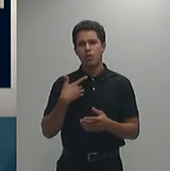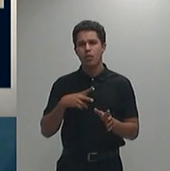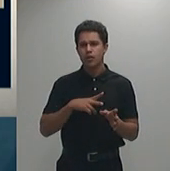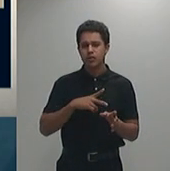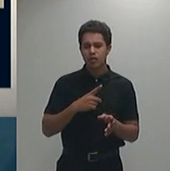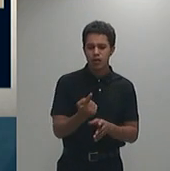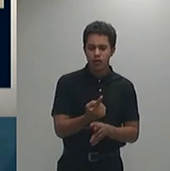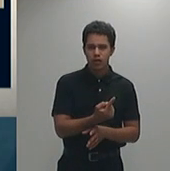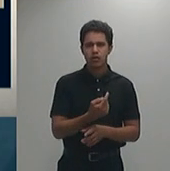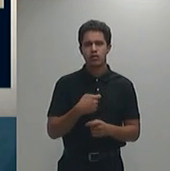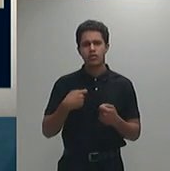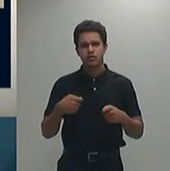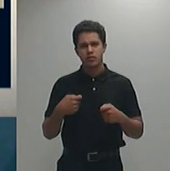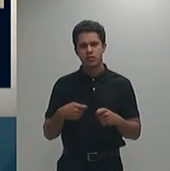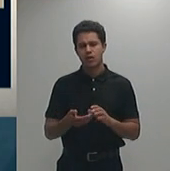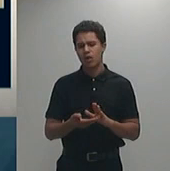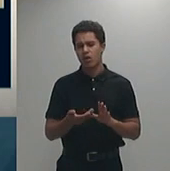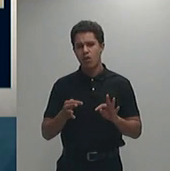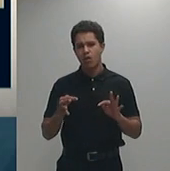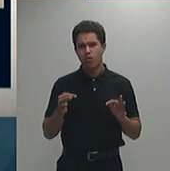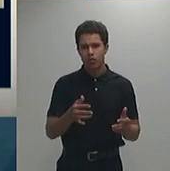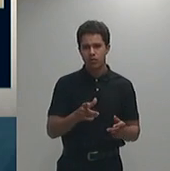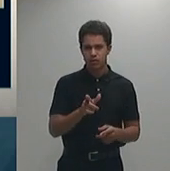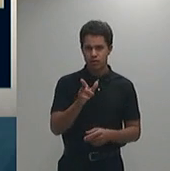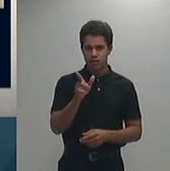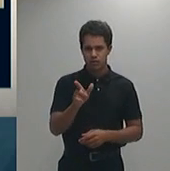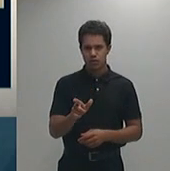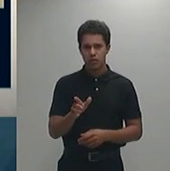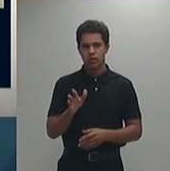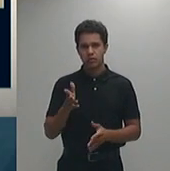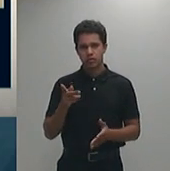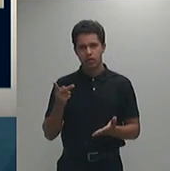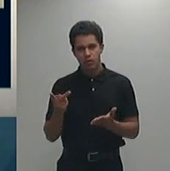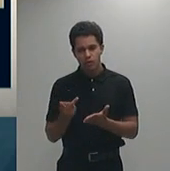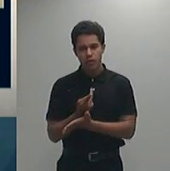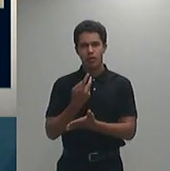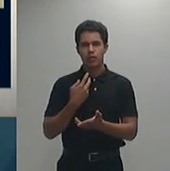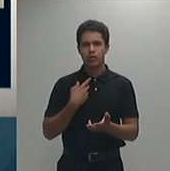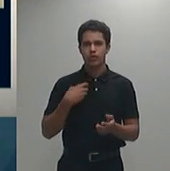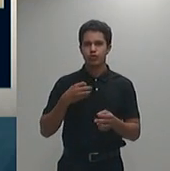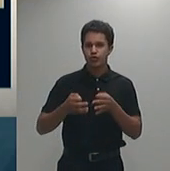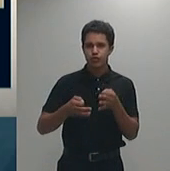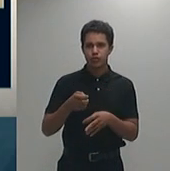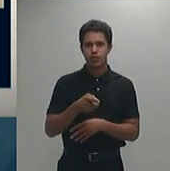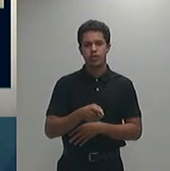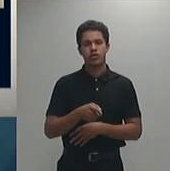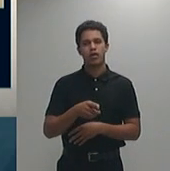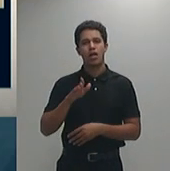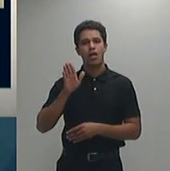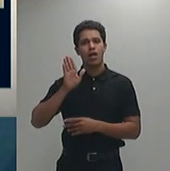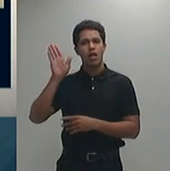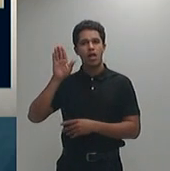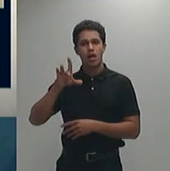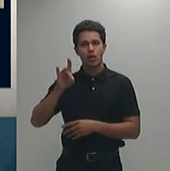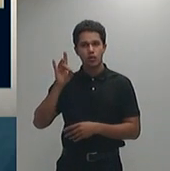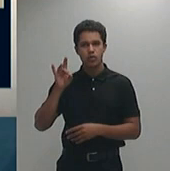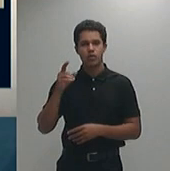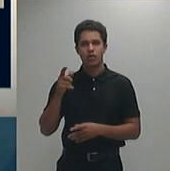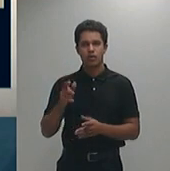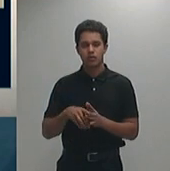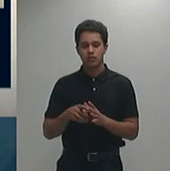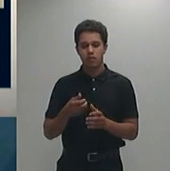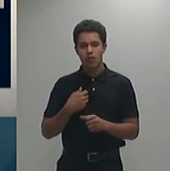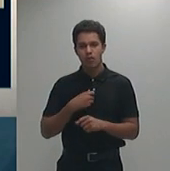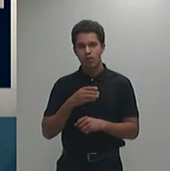necessidade de as partes sobre as quais recairão os efeitos da coisa julgada material elegeram aqui o aqui é sério com a escolha dos hábitos